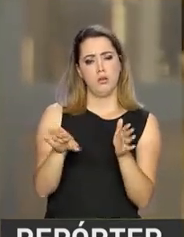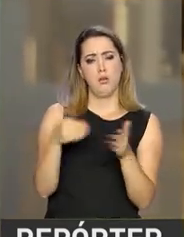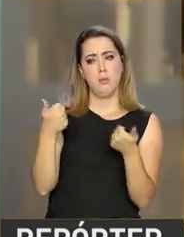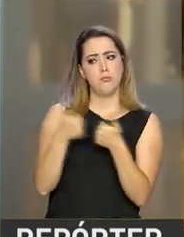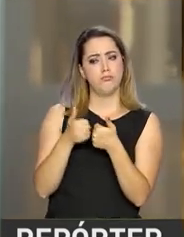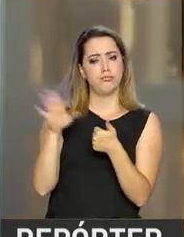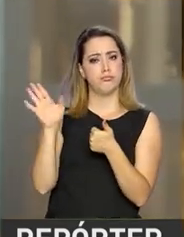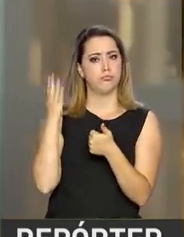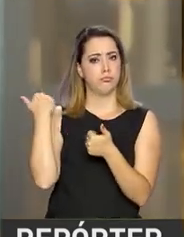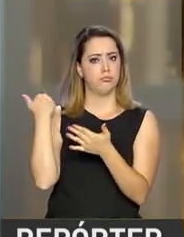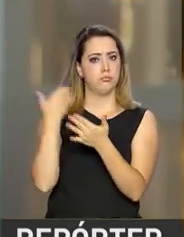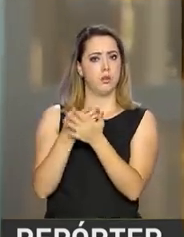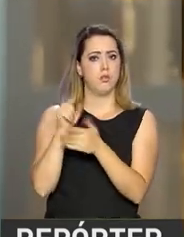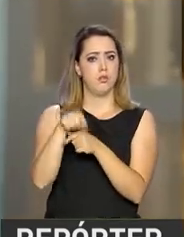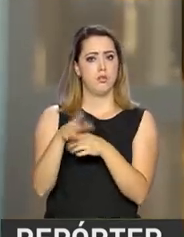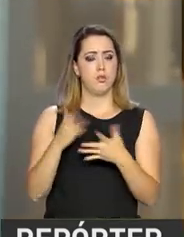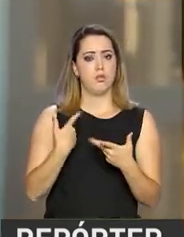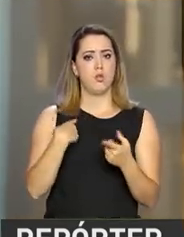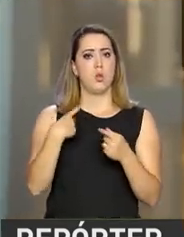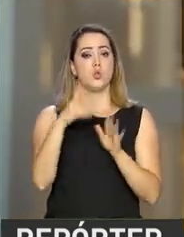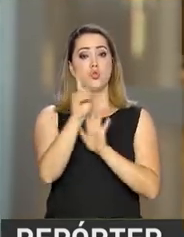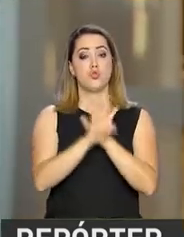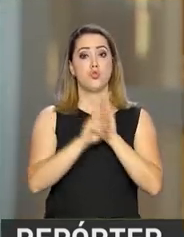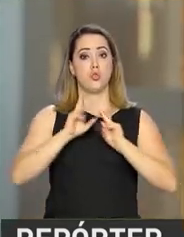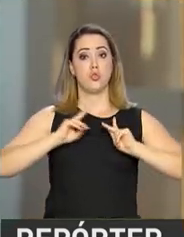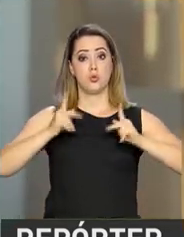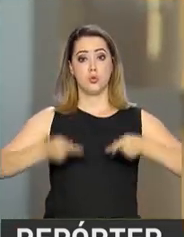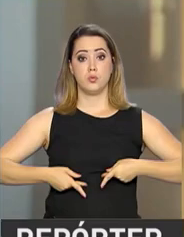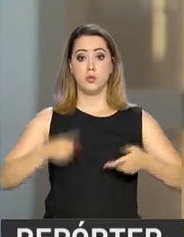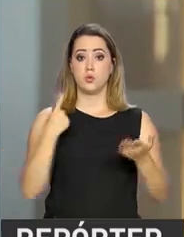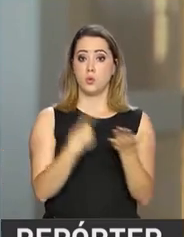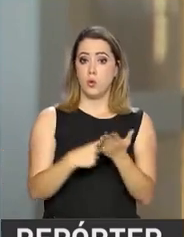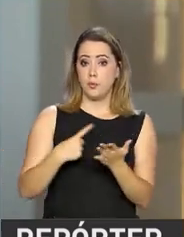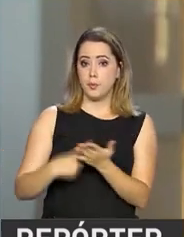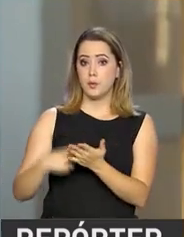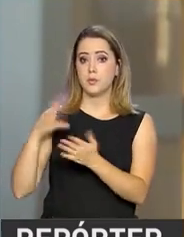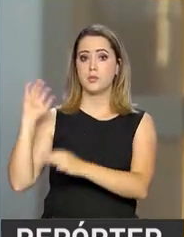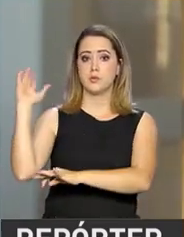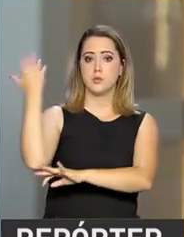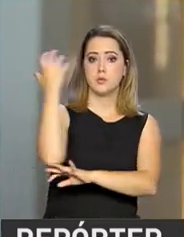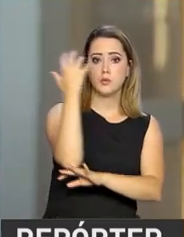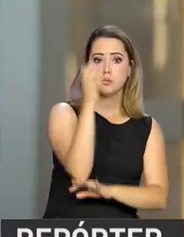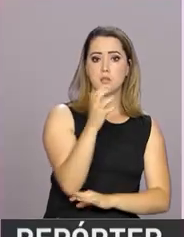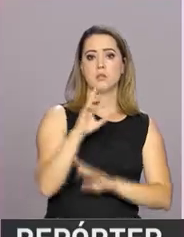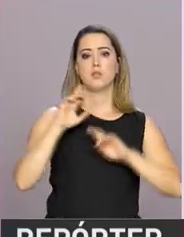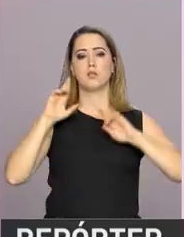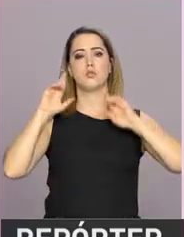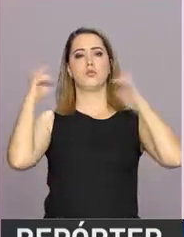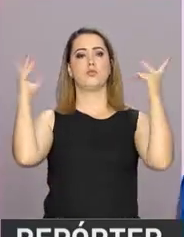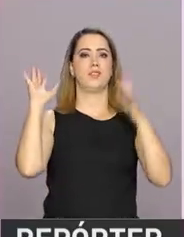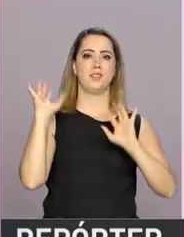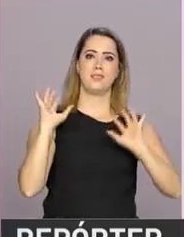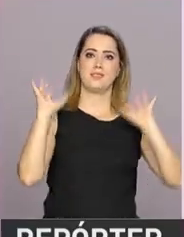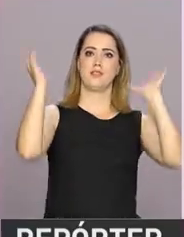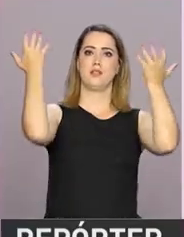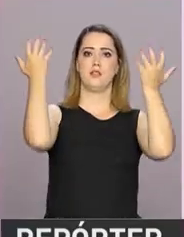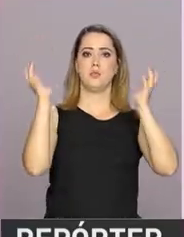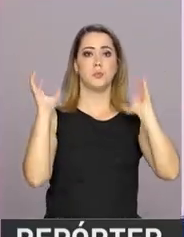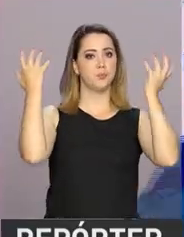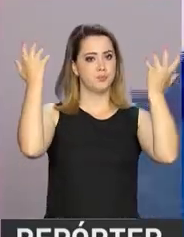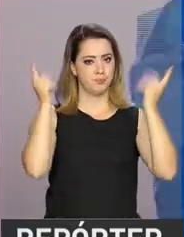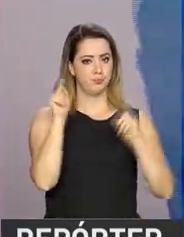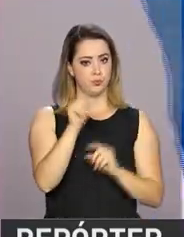engajamento muito forte como sabemos as questões de direitos humanos na agenda ambiental à agenda da mudança climática a onu é uma organização